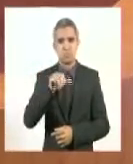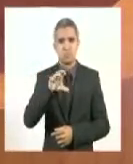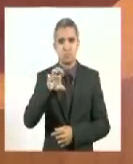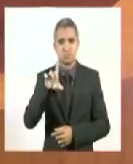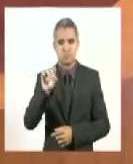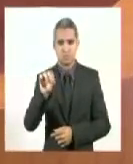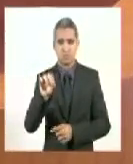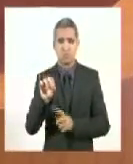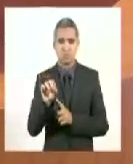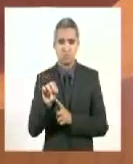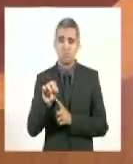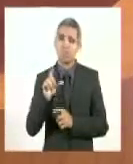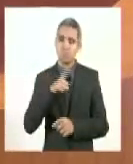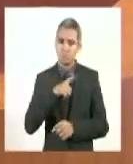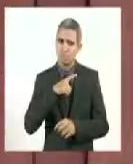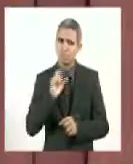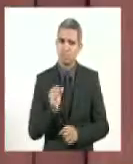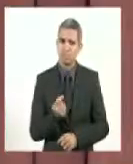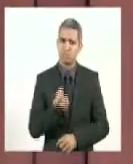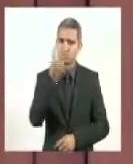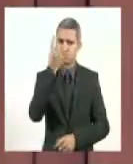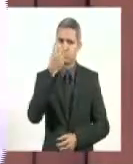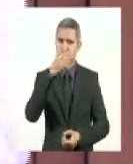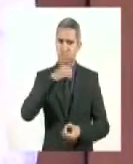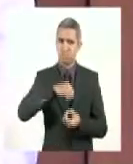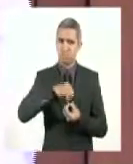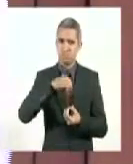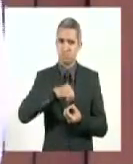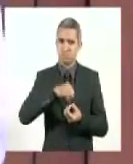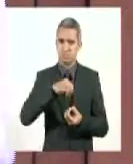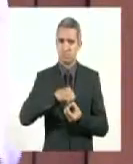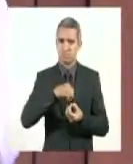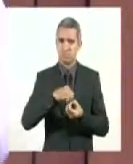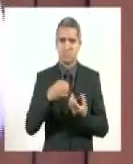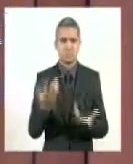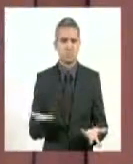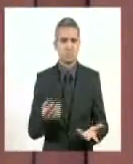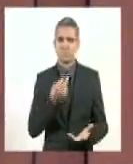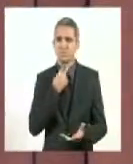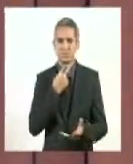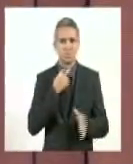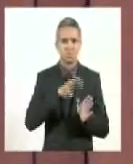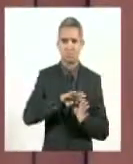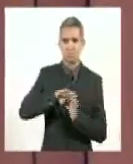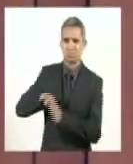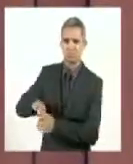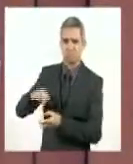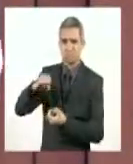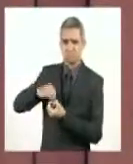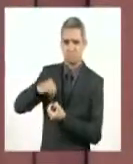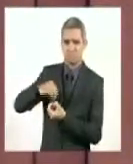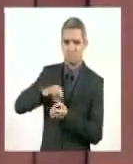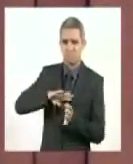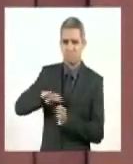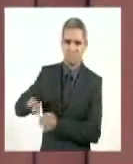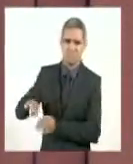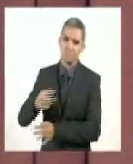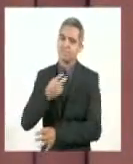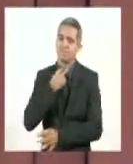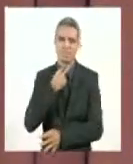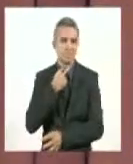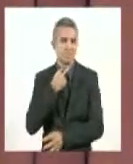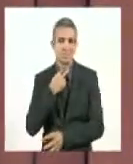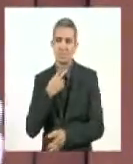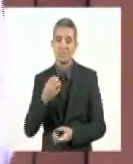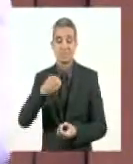Detran, deputado Edilásio. Eu não tenho como tirar o caso do Detran e tirar o Dedé Macedo